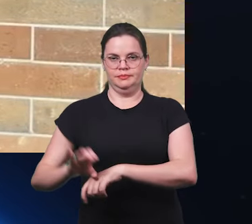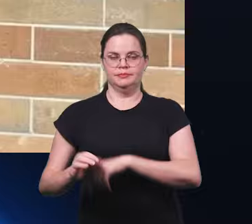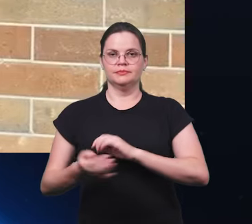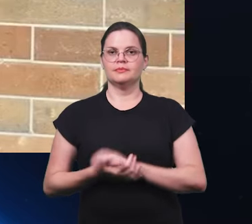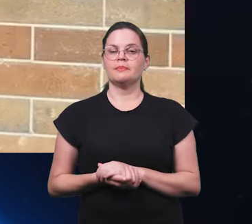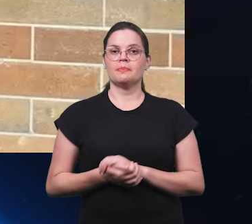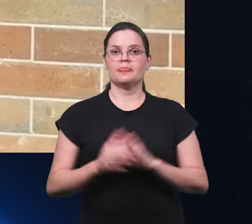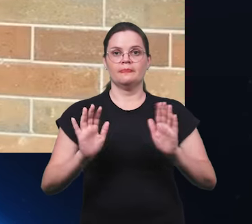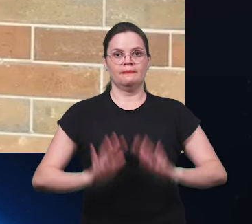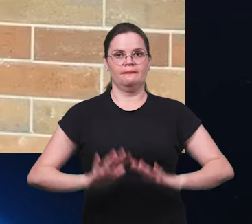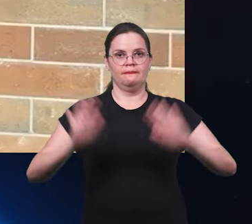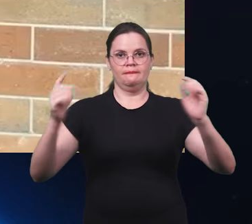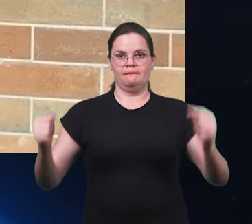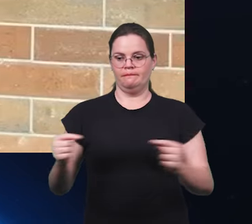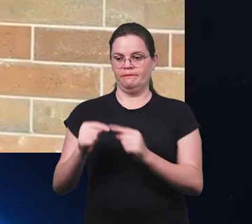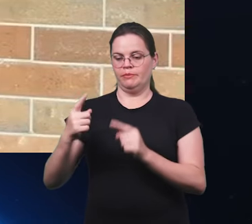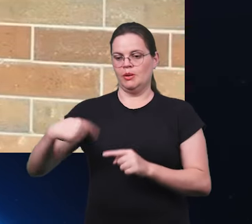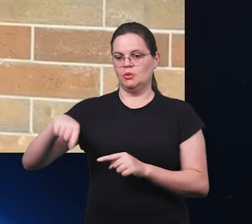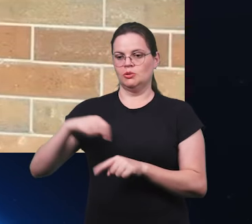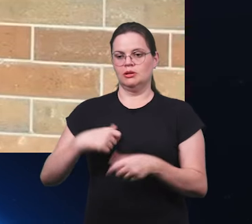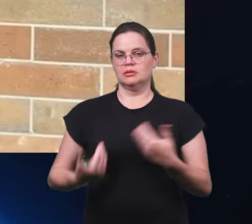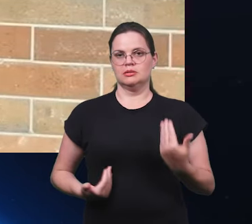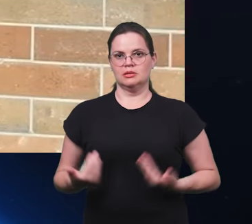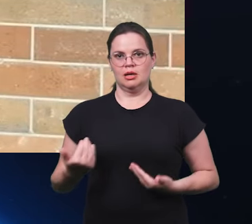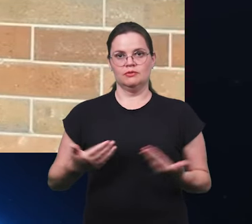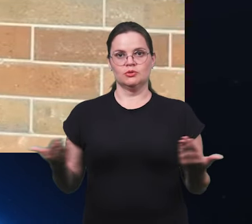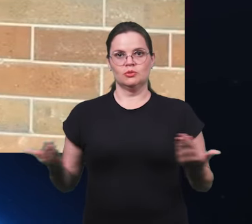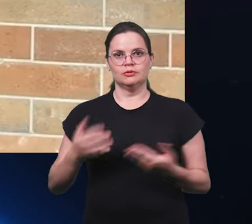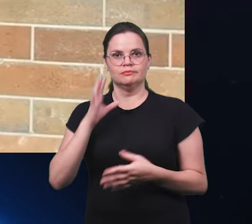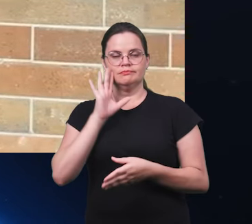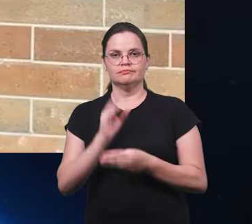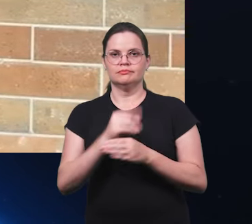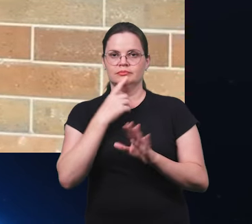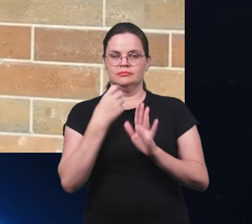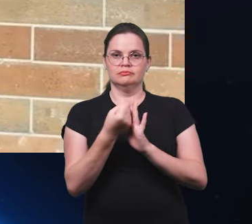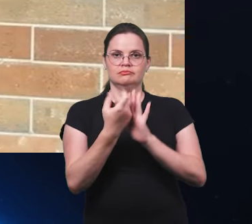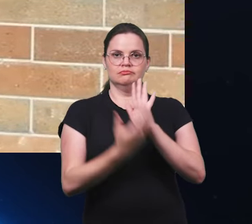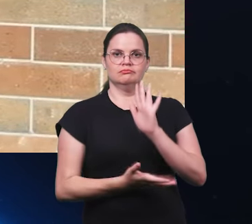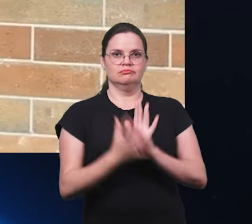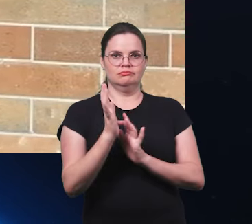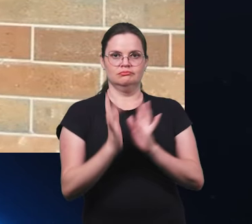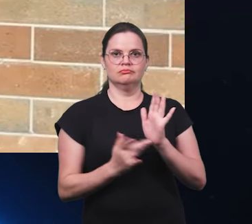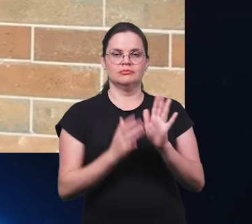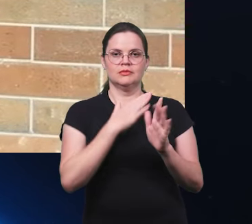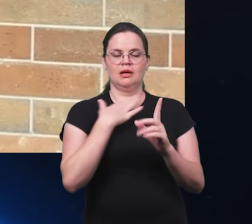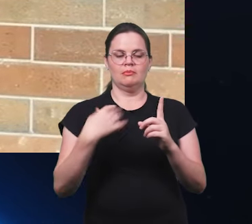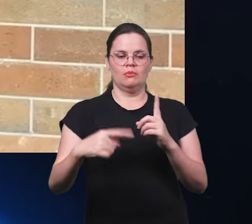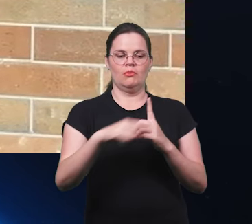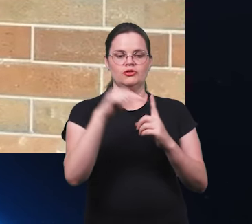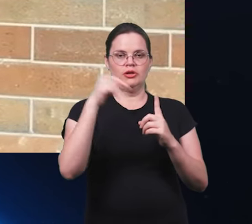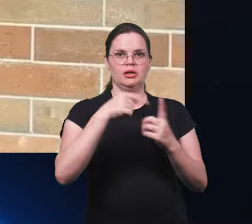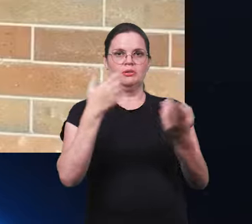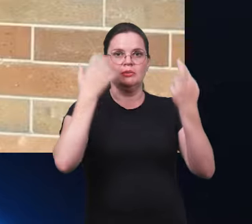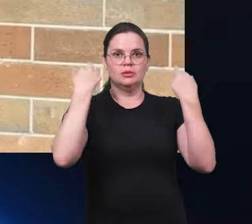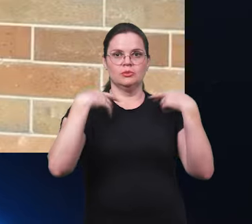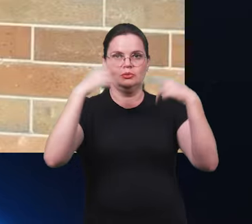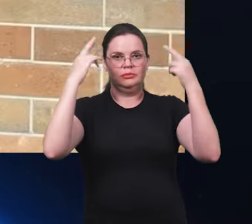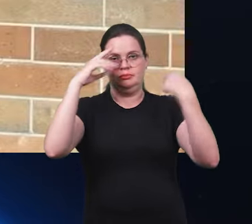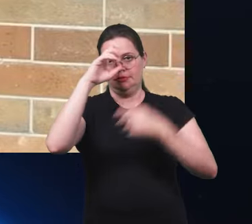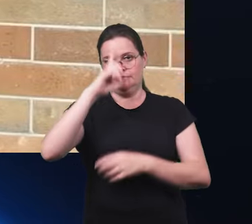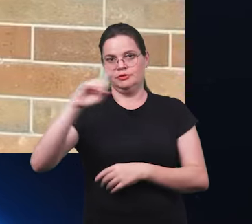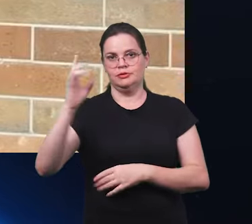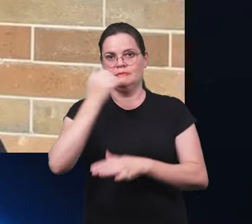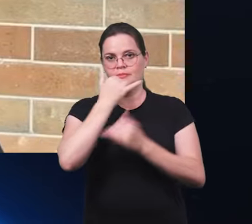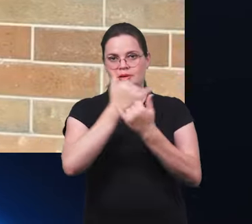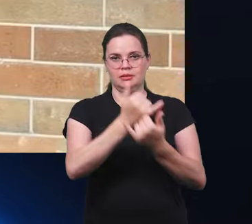com a igreja, está ligado ao sacrifício do Senhor Jesus. Jesus é o Cordeiro de Deus que tira o pecado do mundo. Aquele